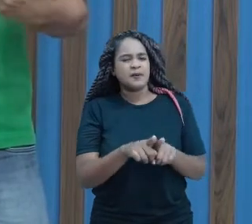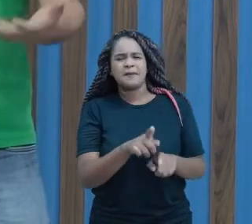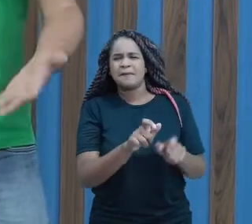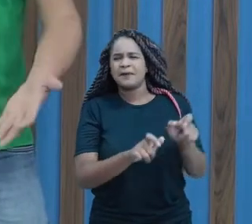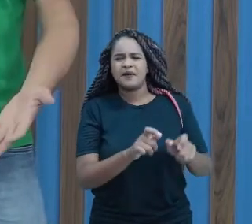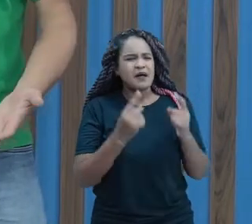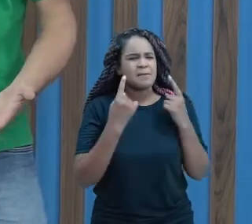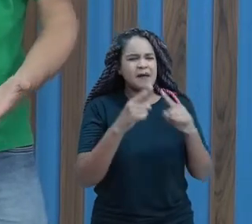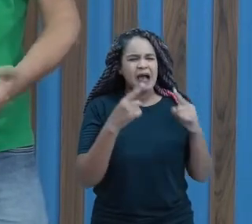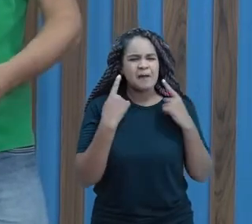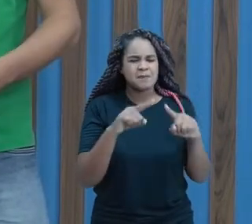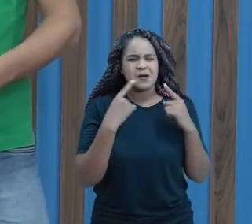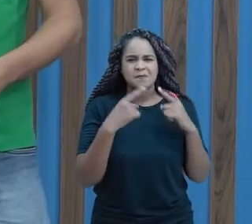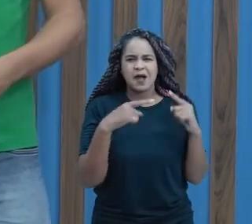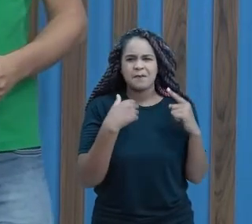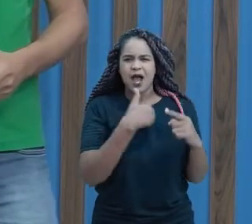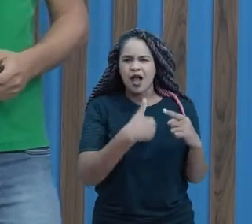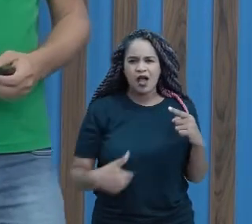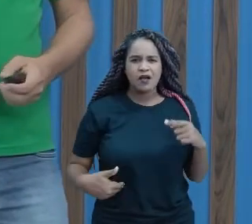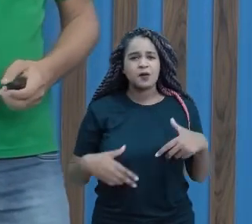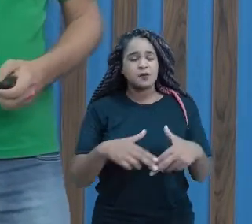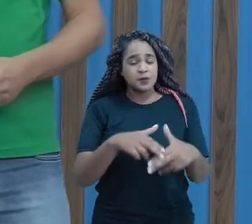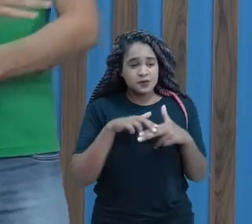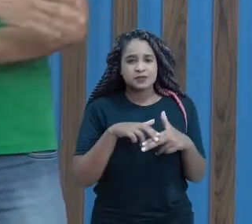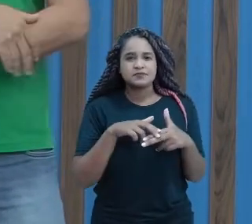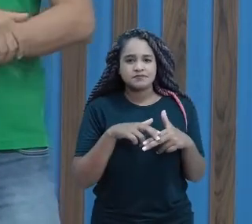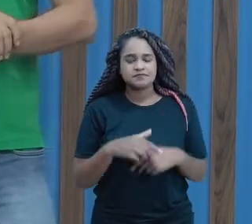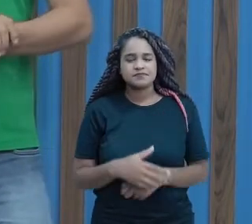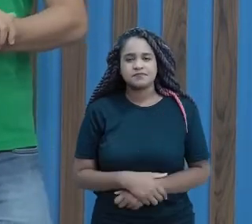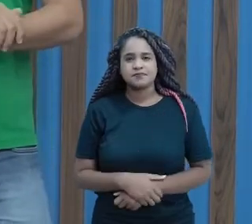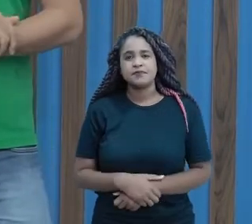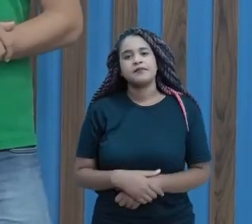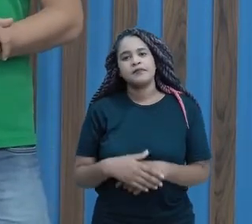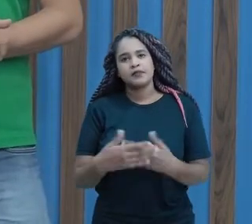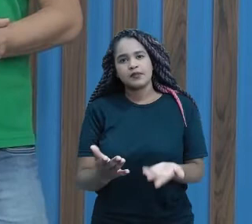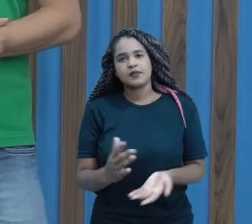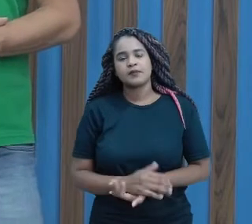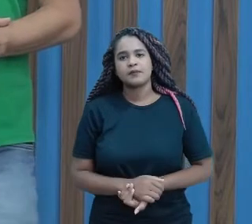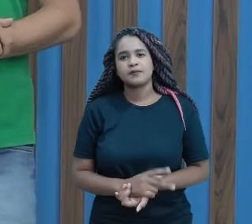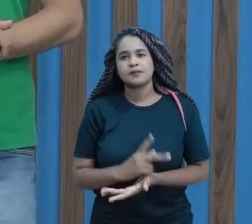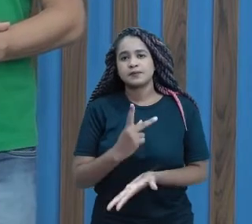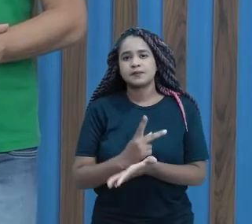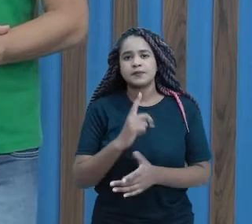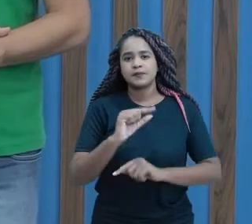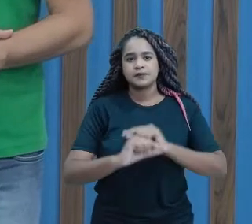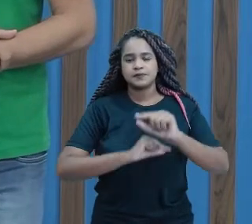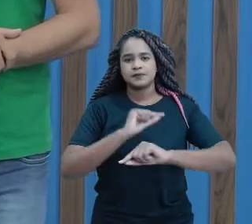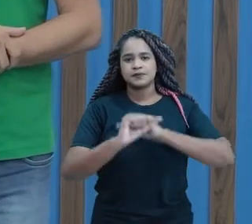se ampliando. E é nesse processo de ampliação justamente que a gente tem